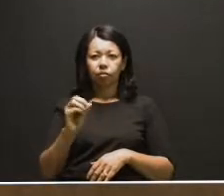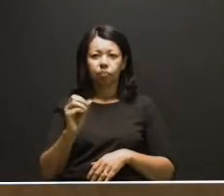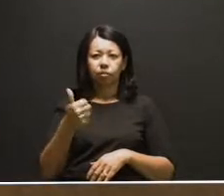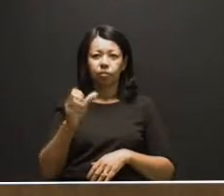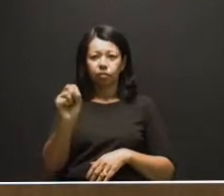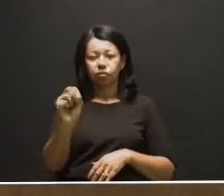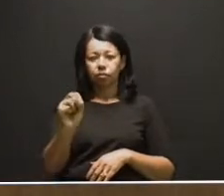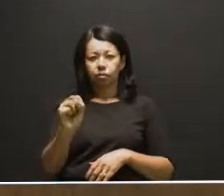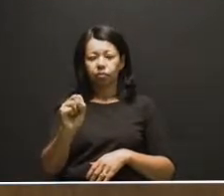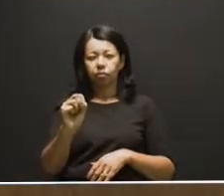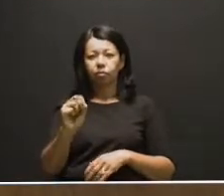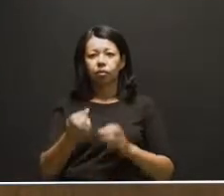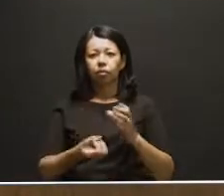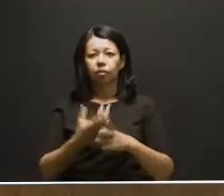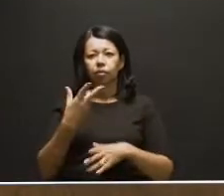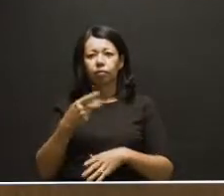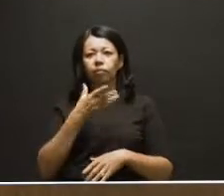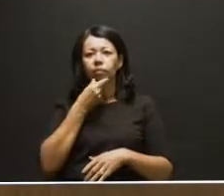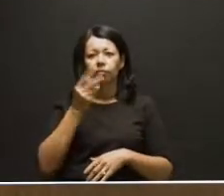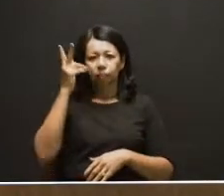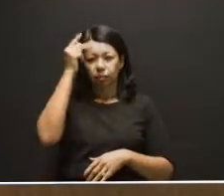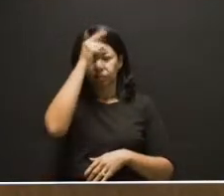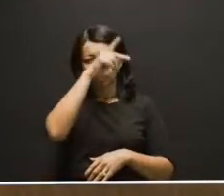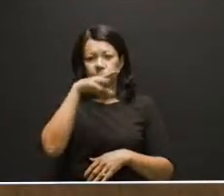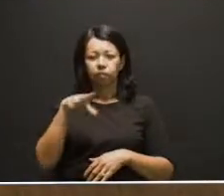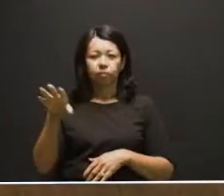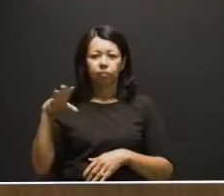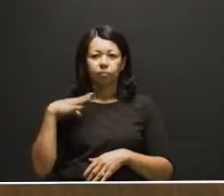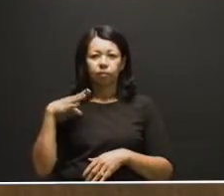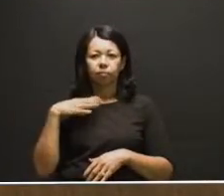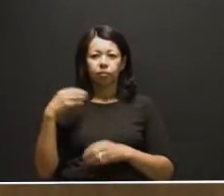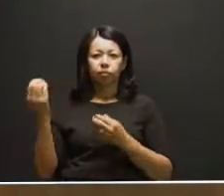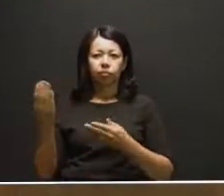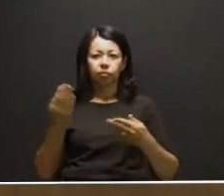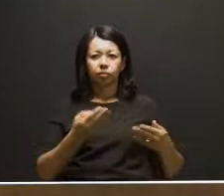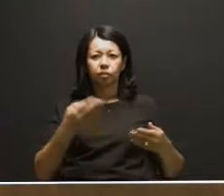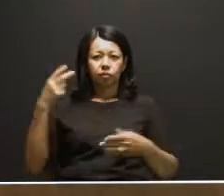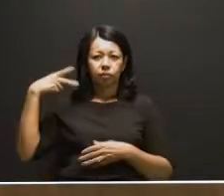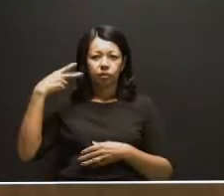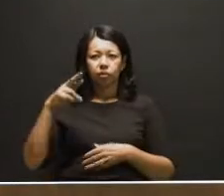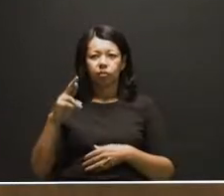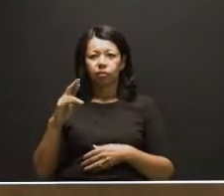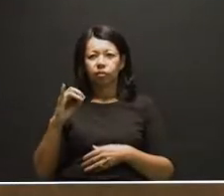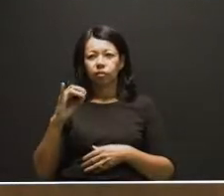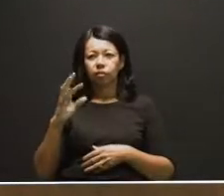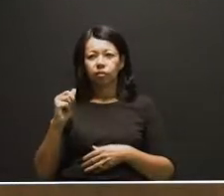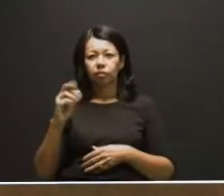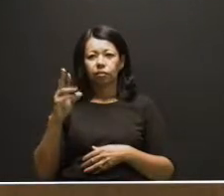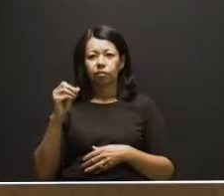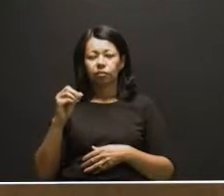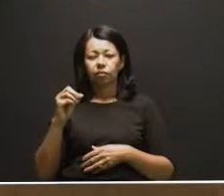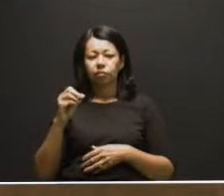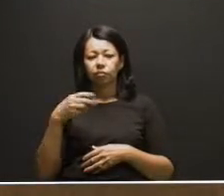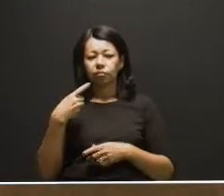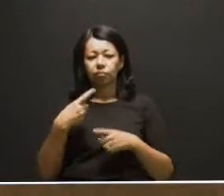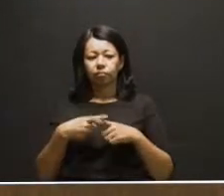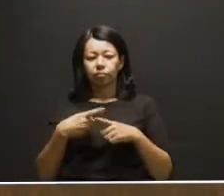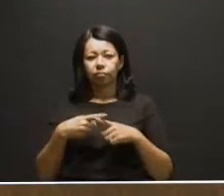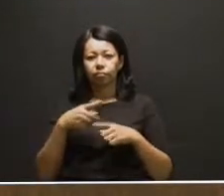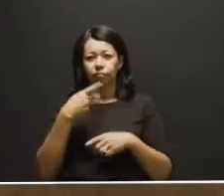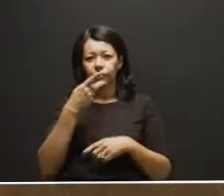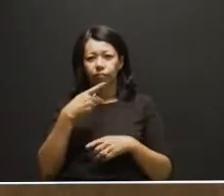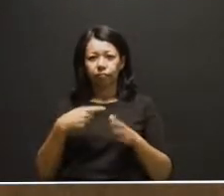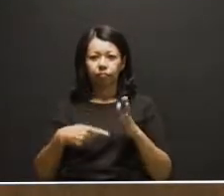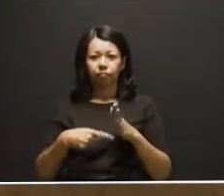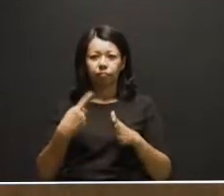18 autoria prefeito municipal convidou o vereador ricardo para assumir a presidência uma vez que eu me pronunciei em primeira votação